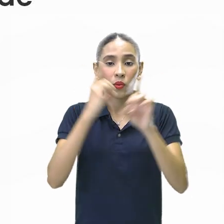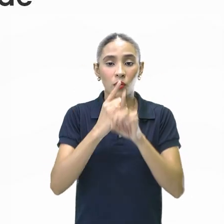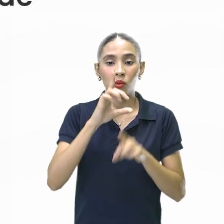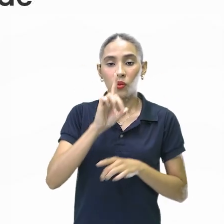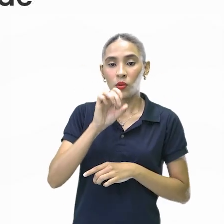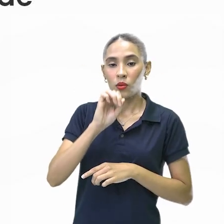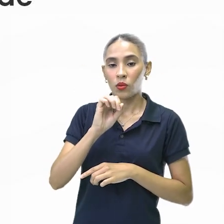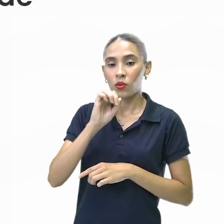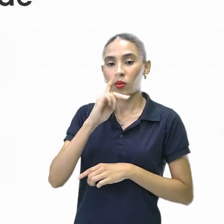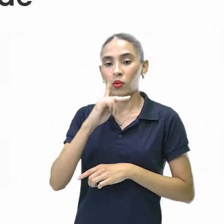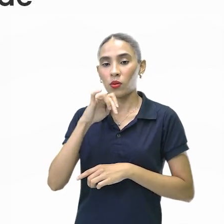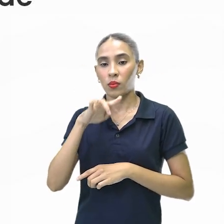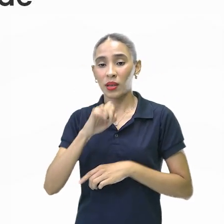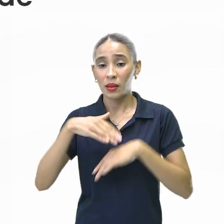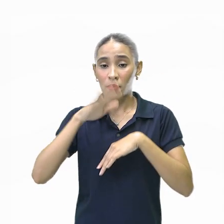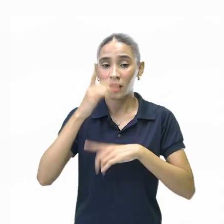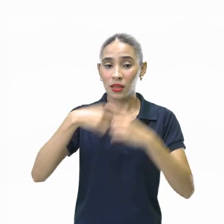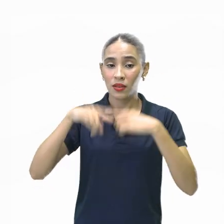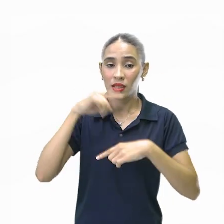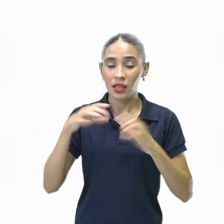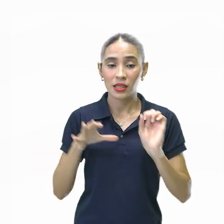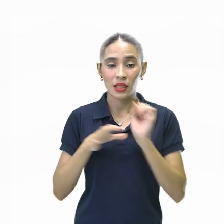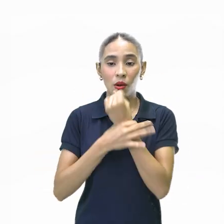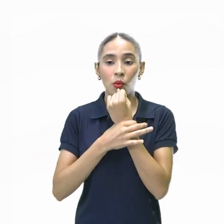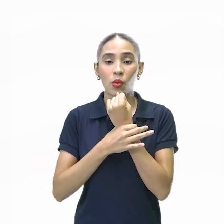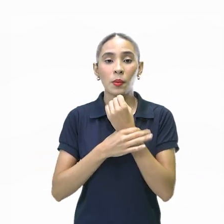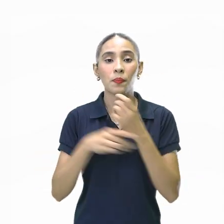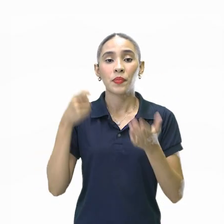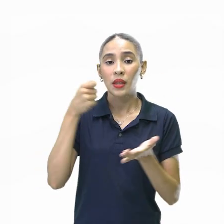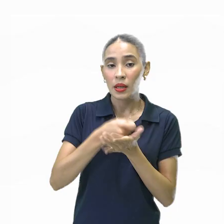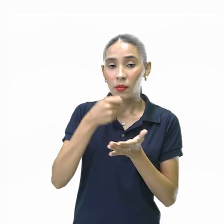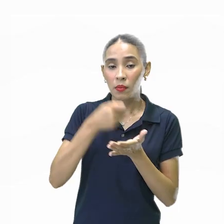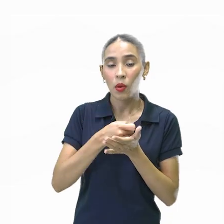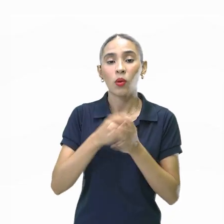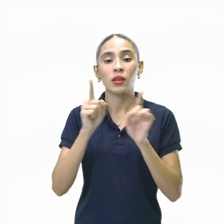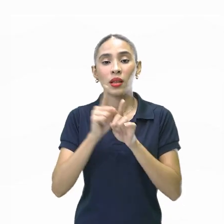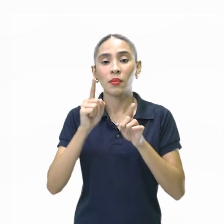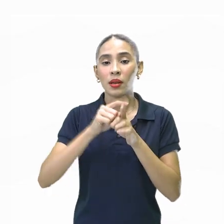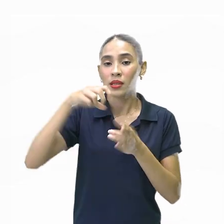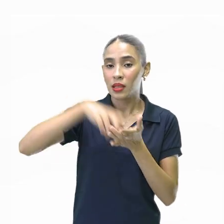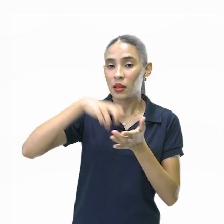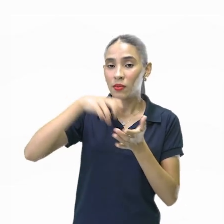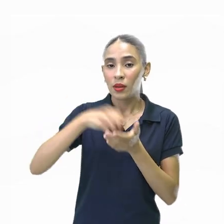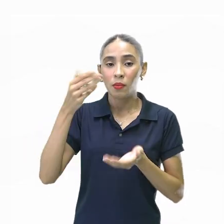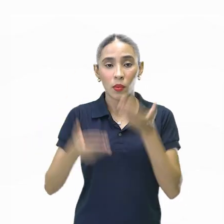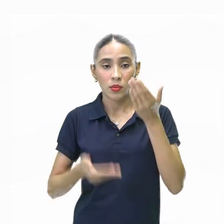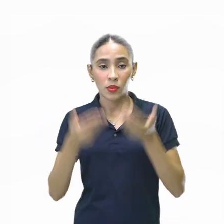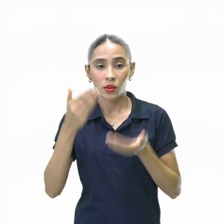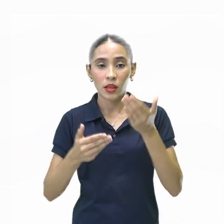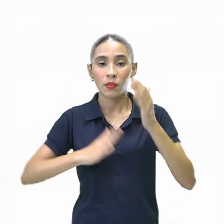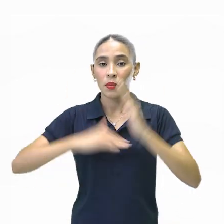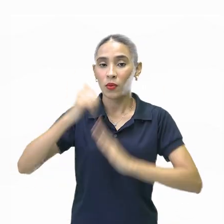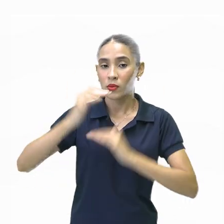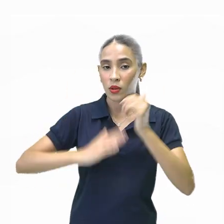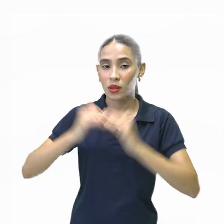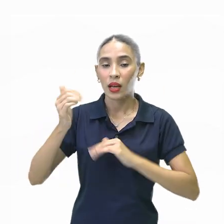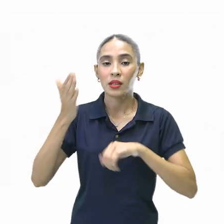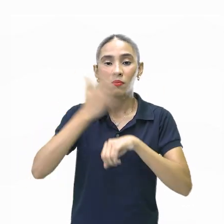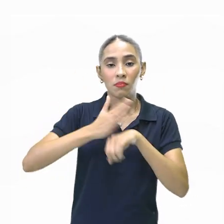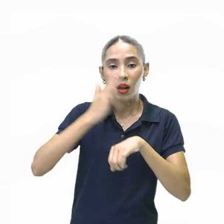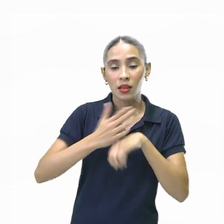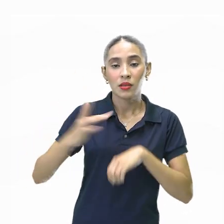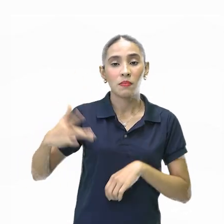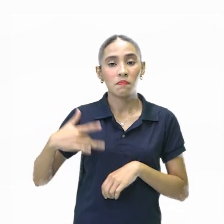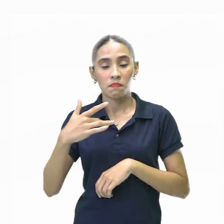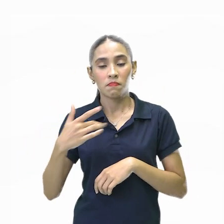mais avançadas e eficazes, impor sanções severas e proporcionais para atletas, treinadores,